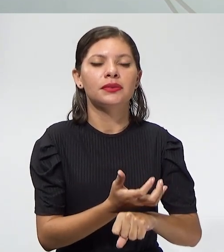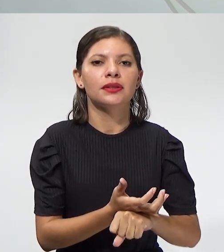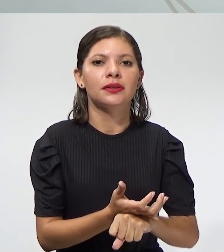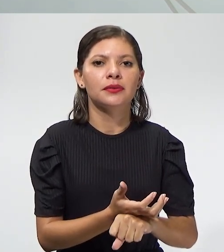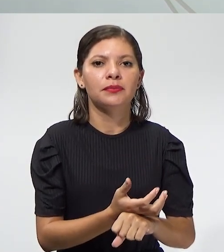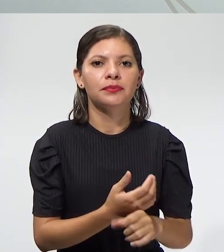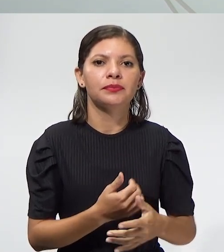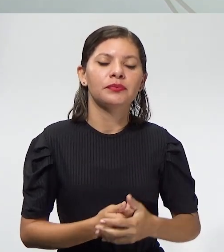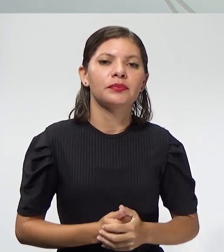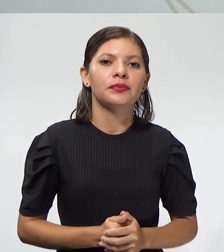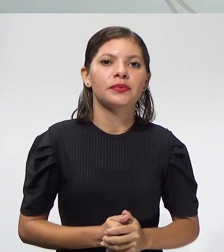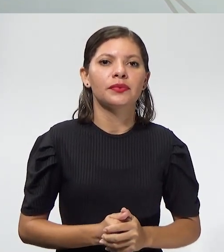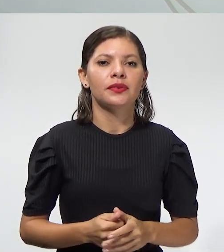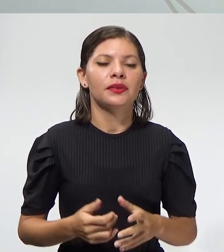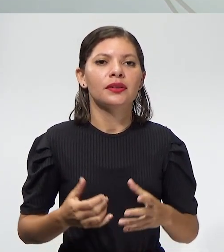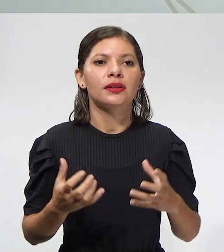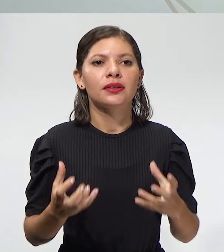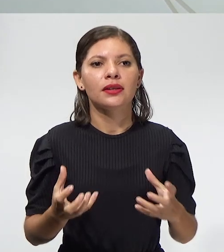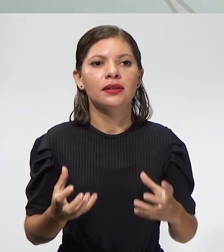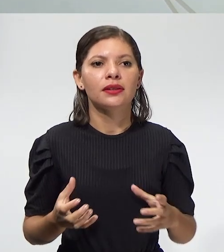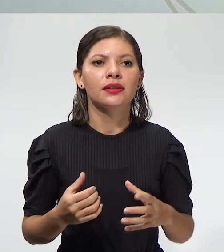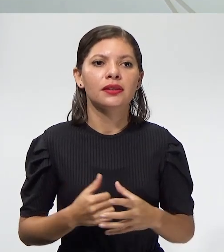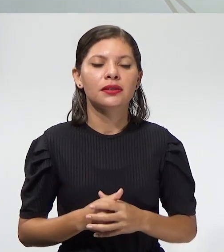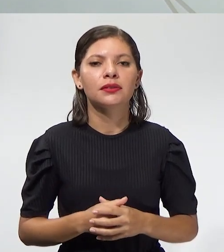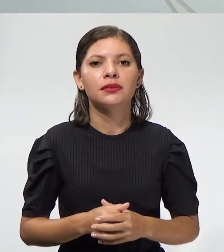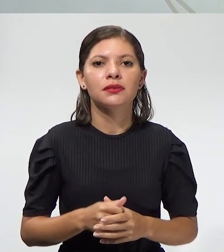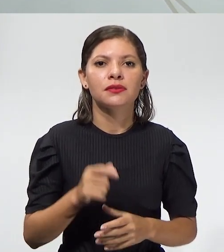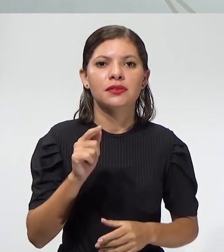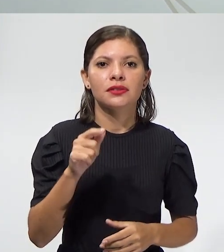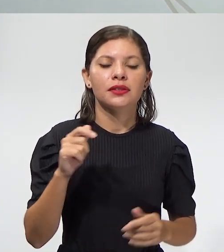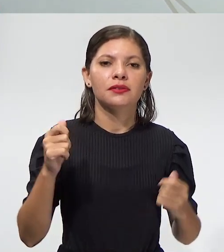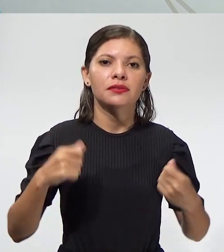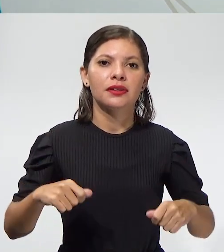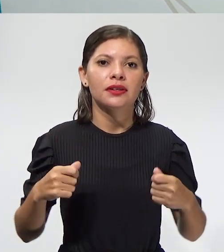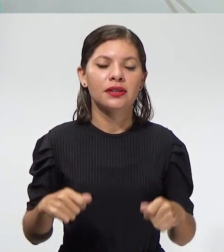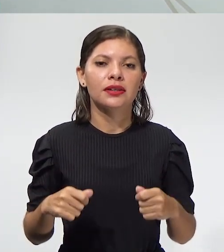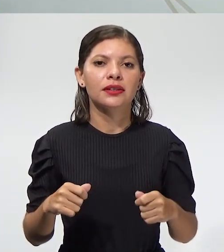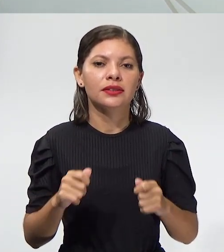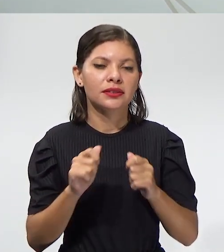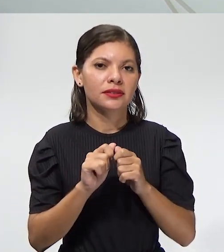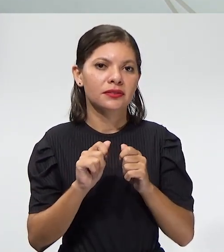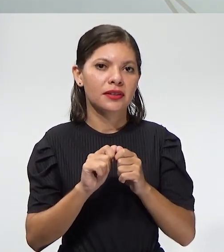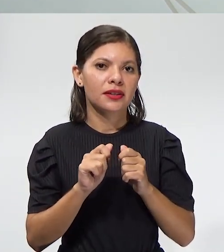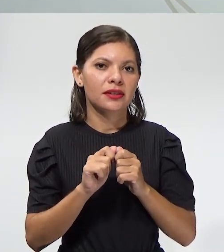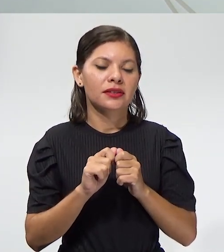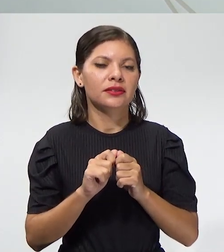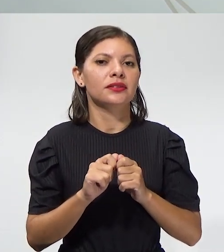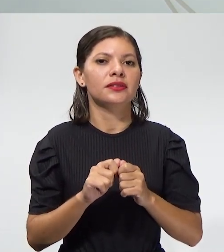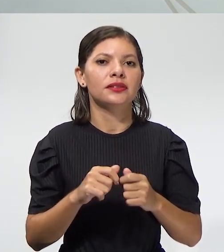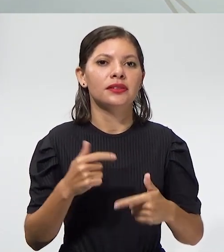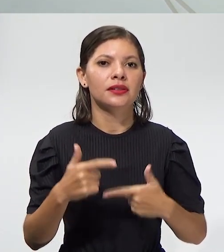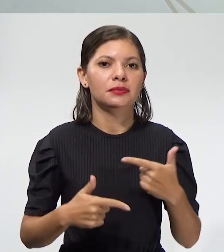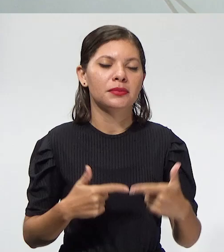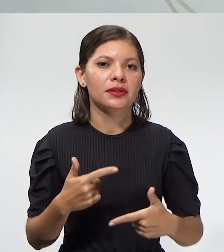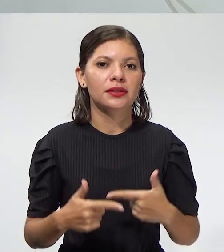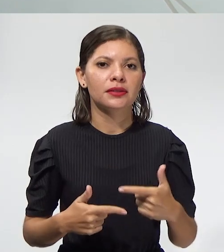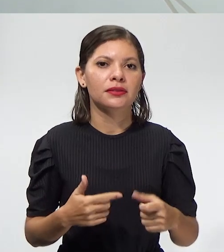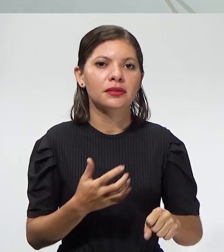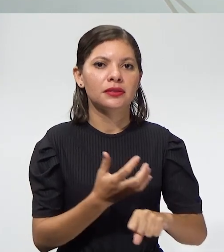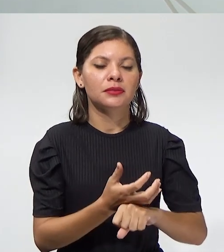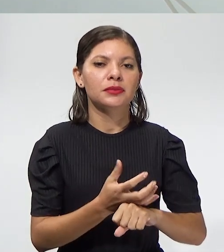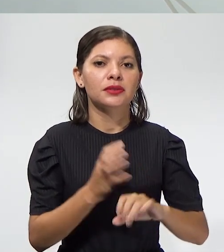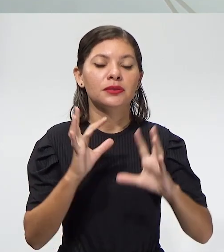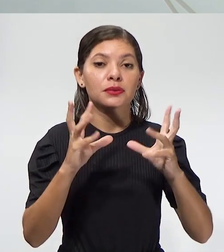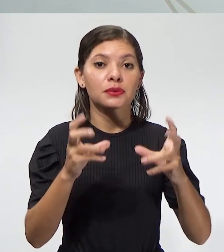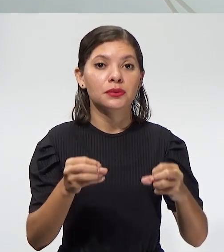quando a gente trabalha de forma interdisciplinar, querendo ou não, a gente acaba também exercendo um